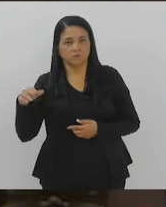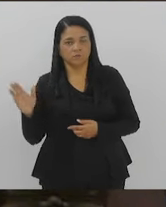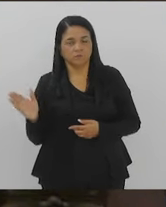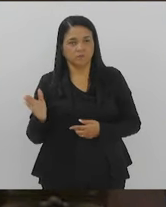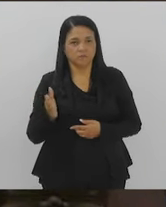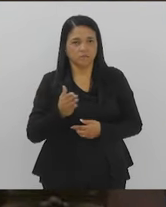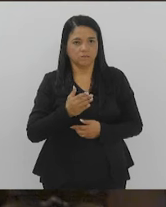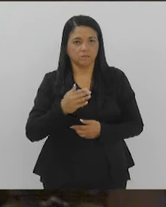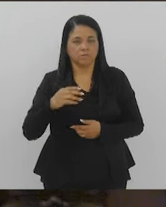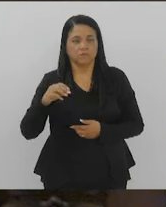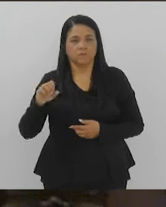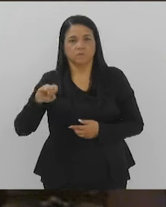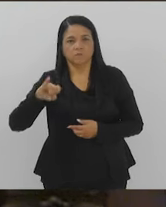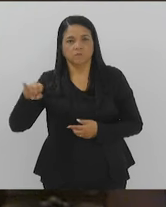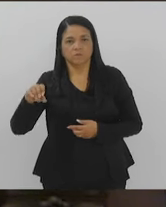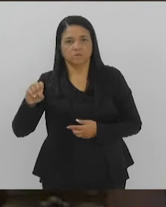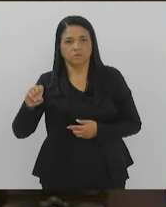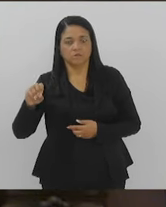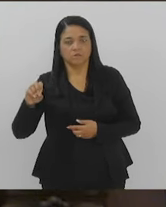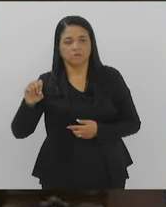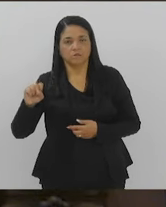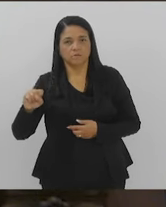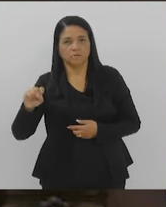pastora Josiane Ferreira,